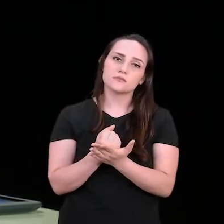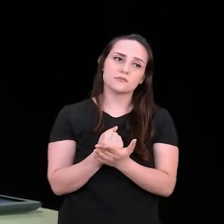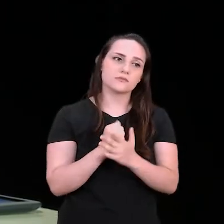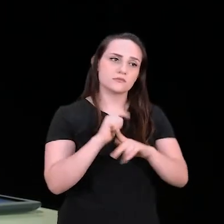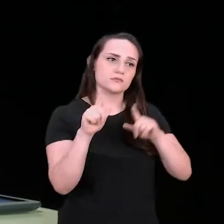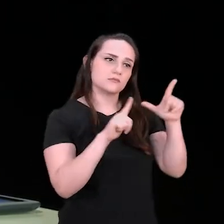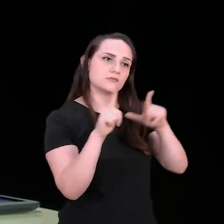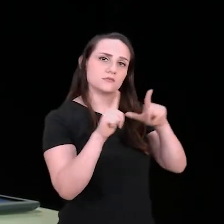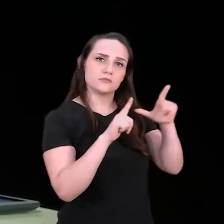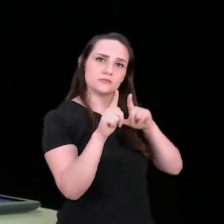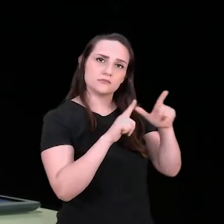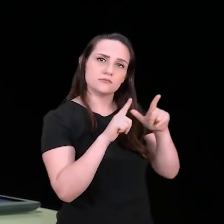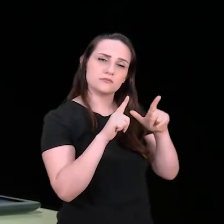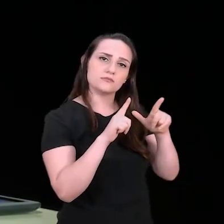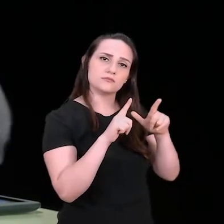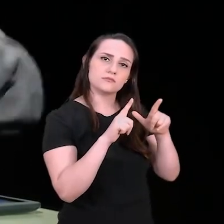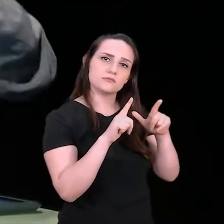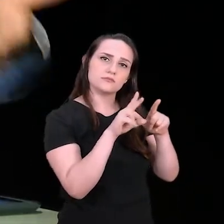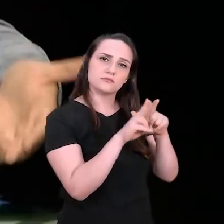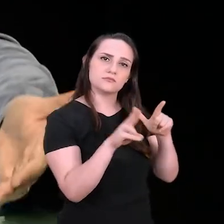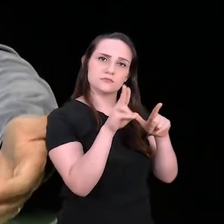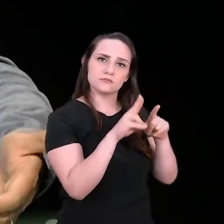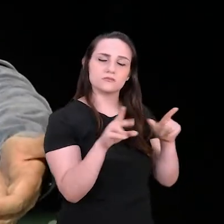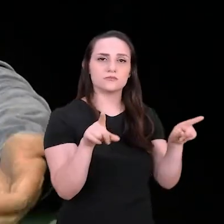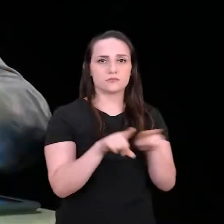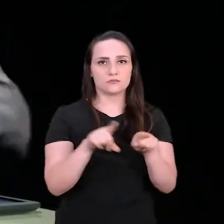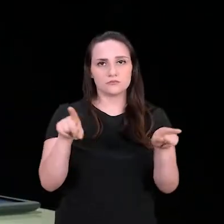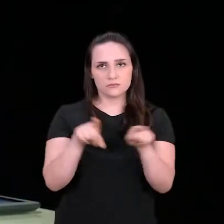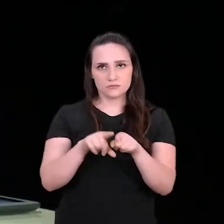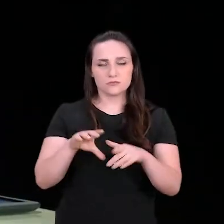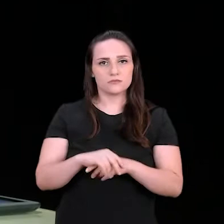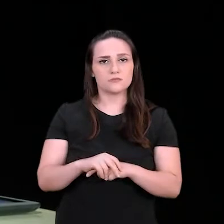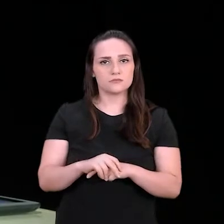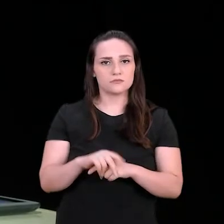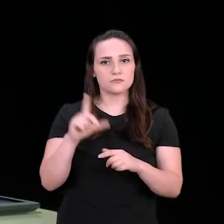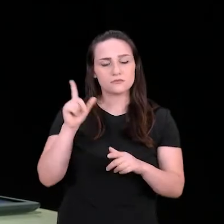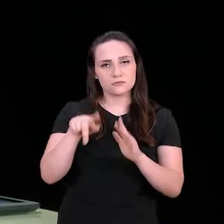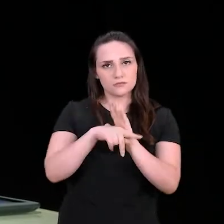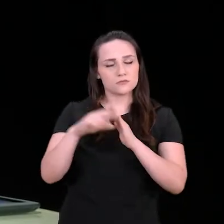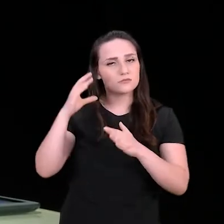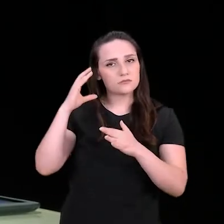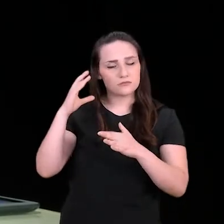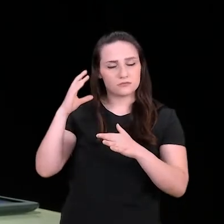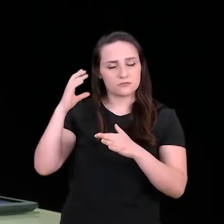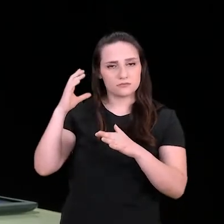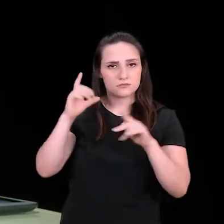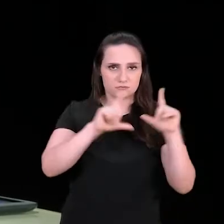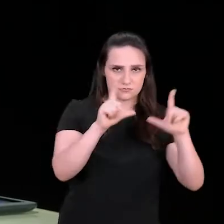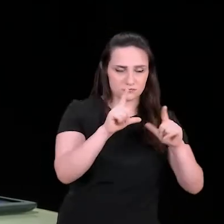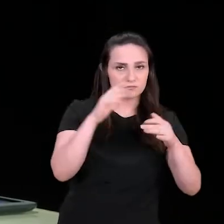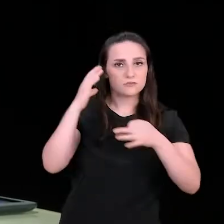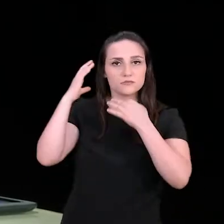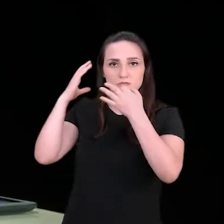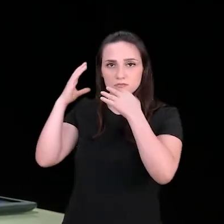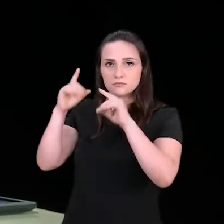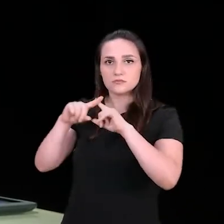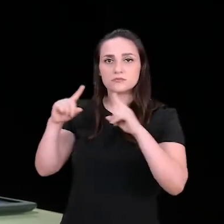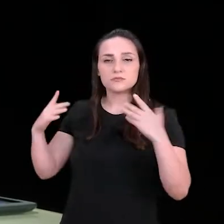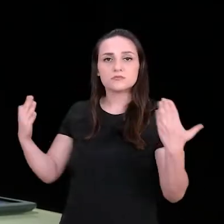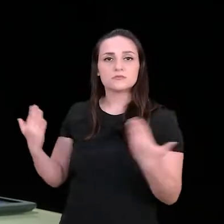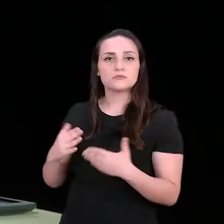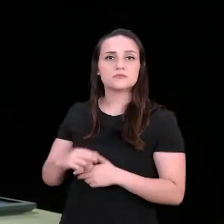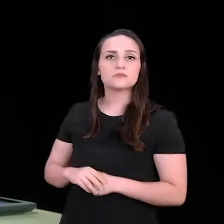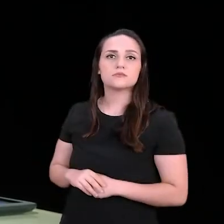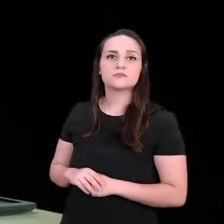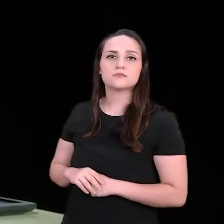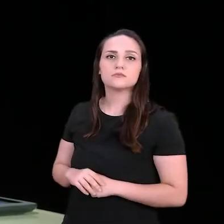de TV, né? Um pouco de arquivo também da emissora de rádio, e no caso da nativa